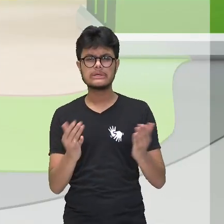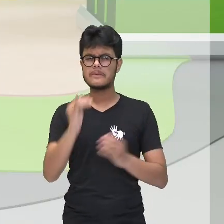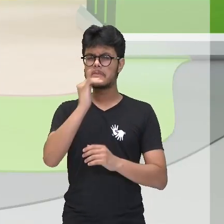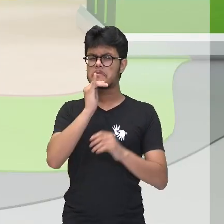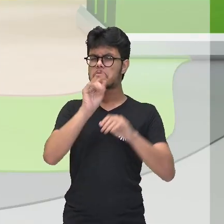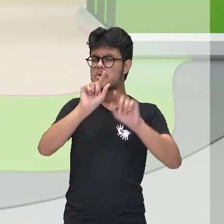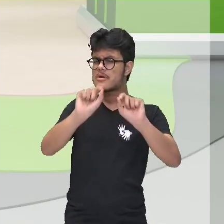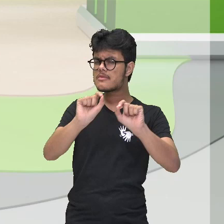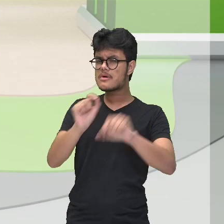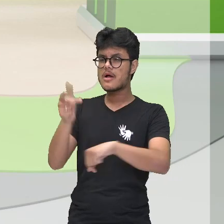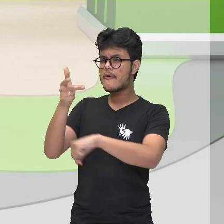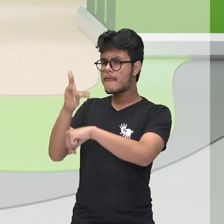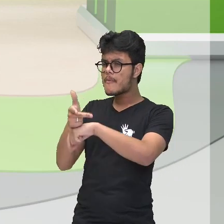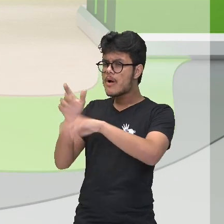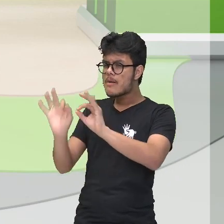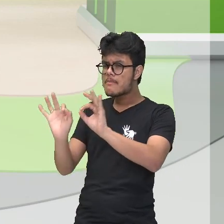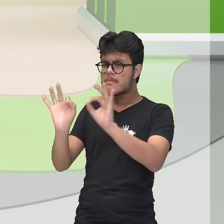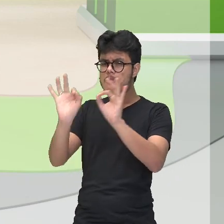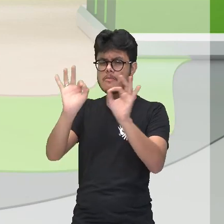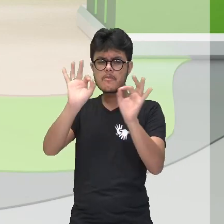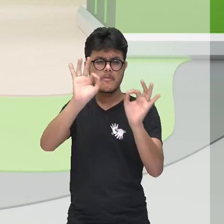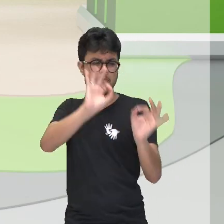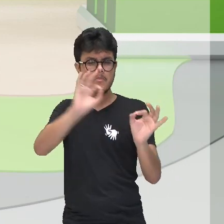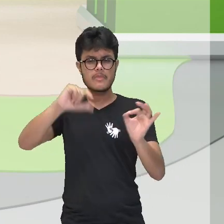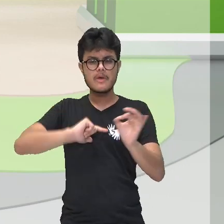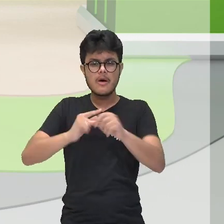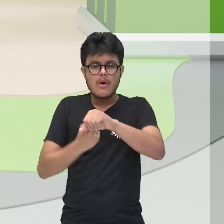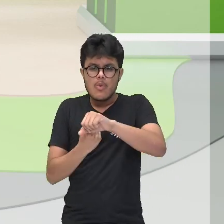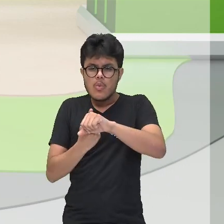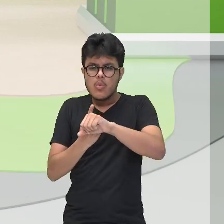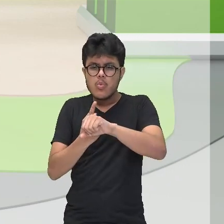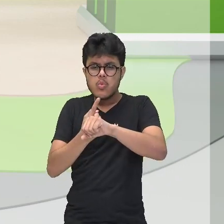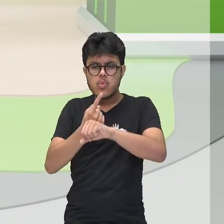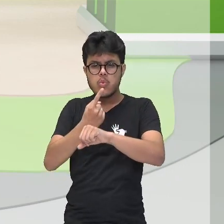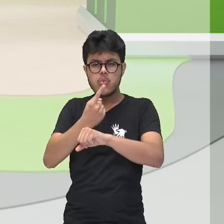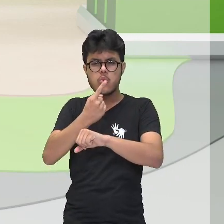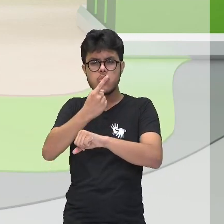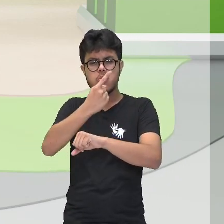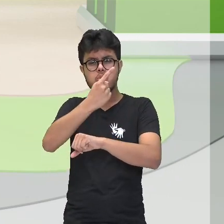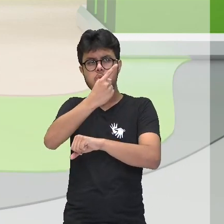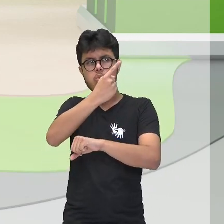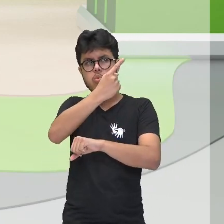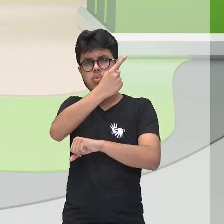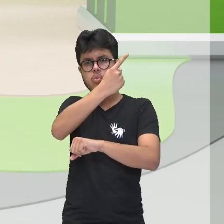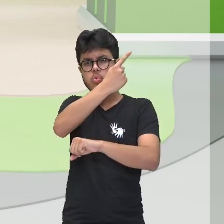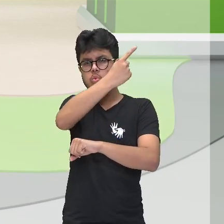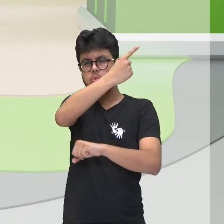filmes, que tem astronautas, sempre aquelas abordagens